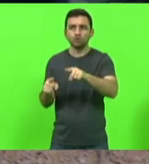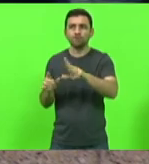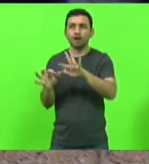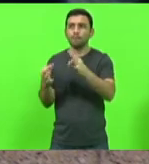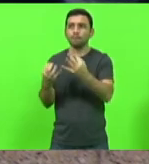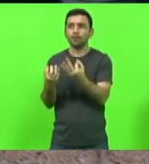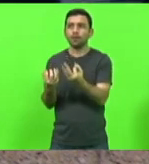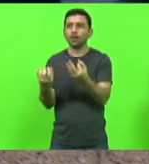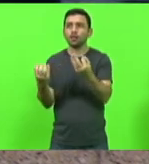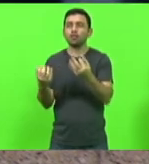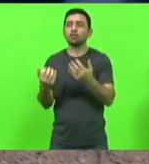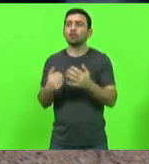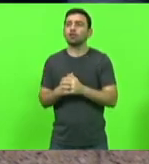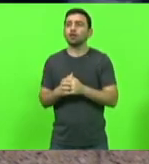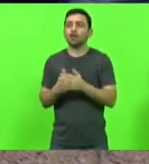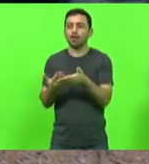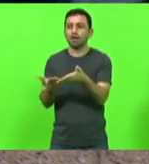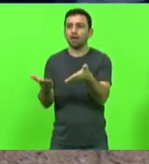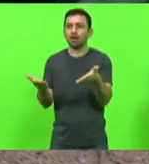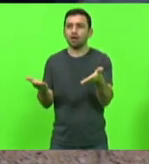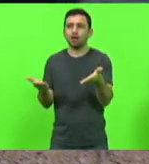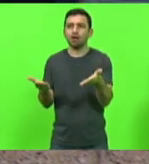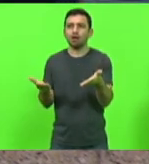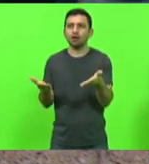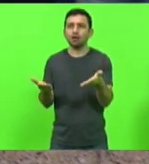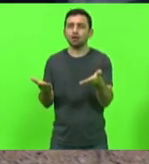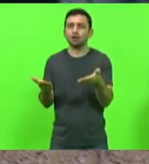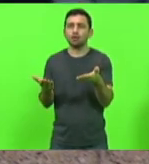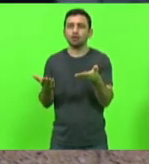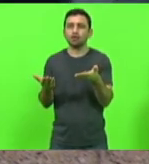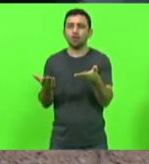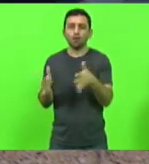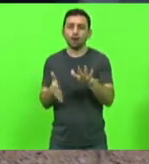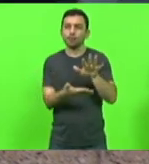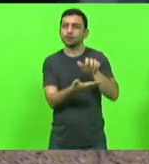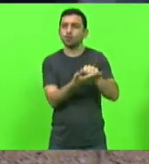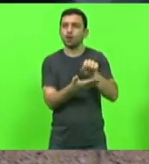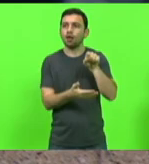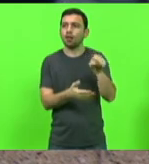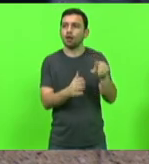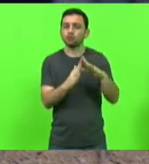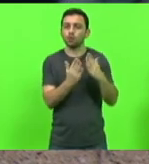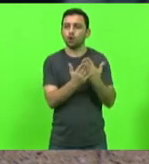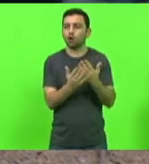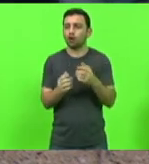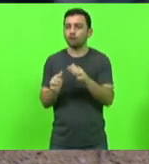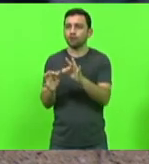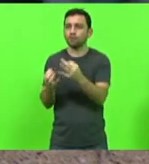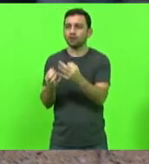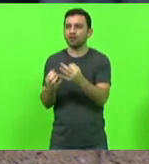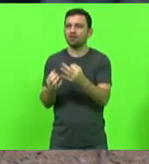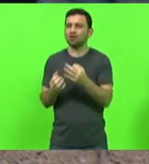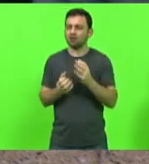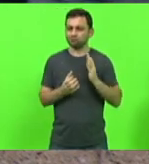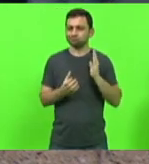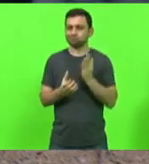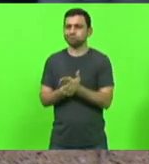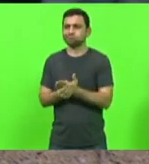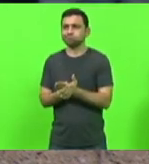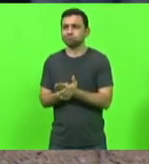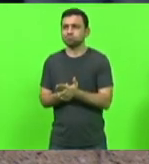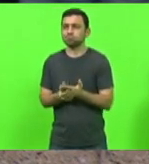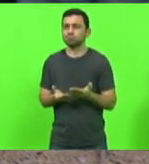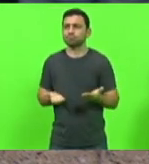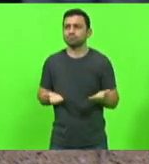recusaram a matricular seu filho na escola e fazer com que ele frequentasse